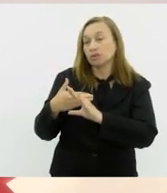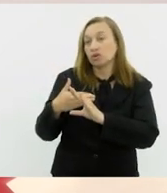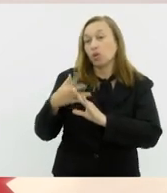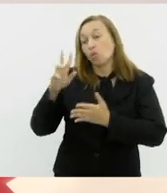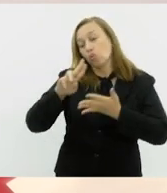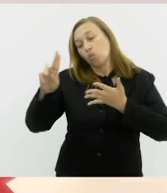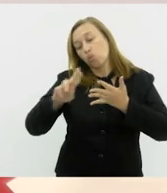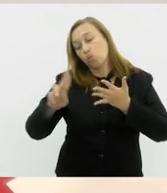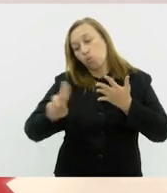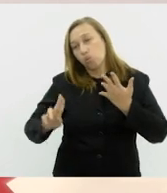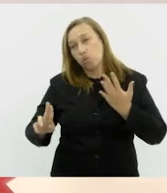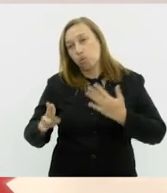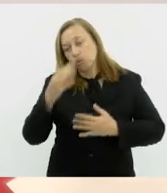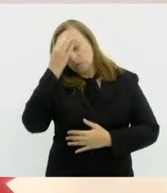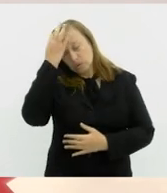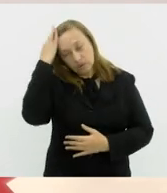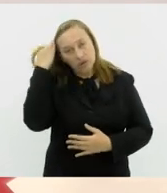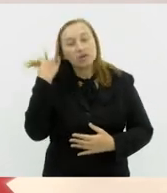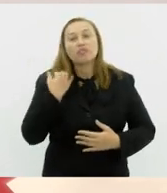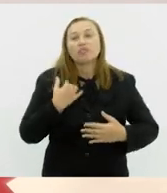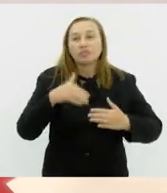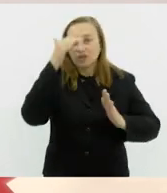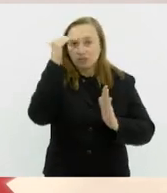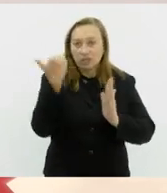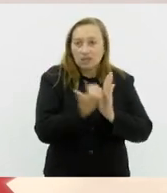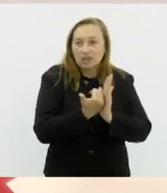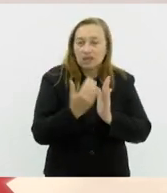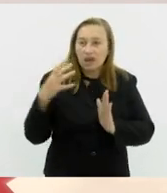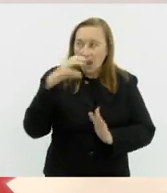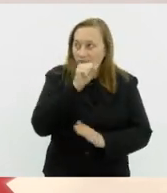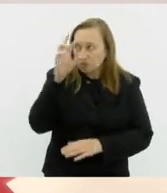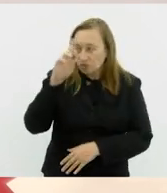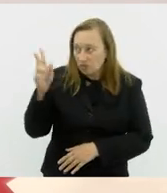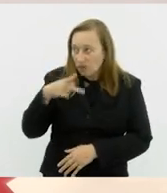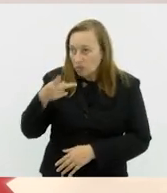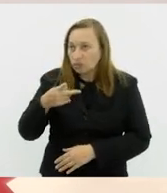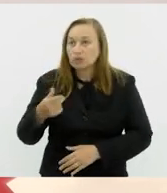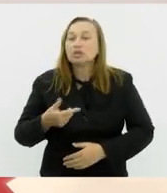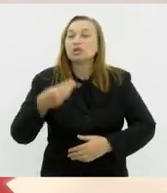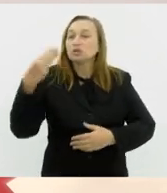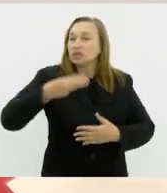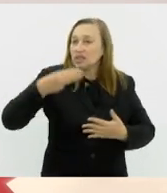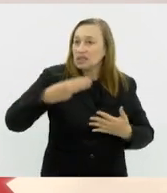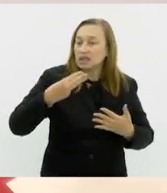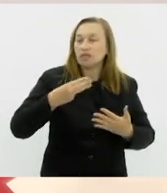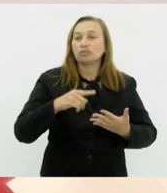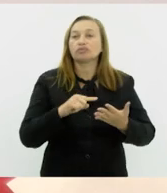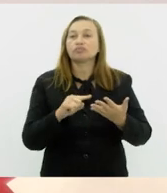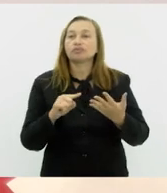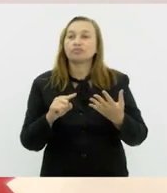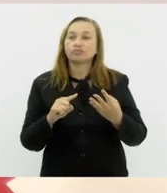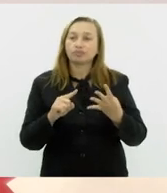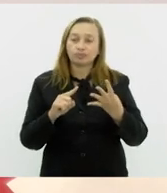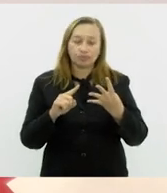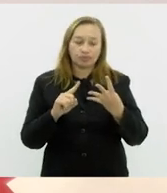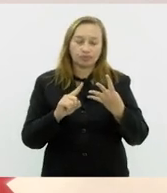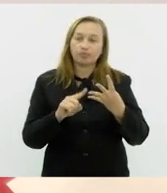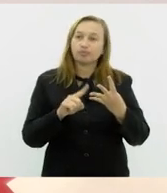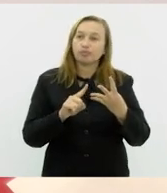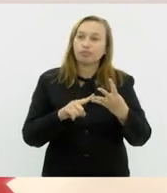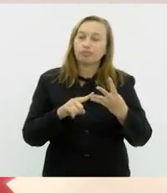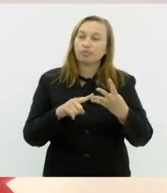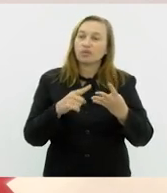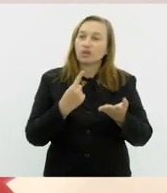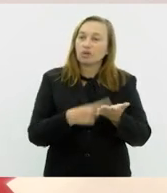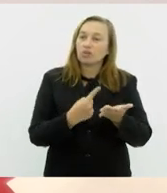nome das empresas e cumprir, então, imediatamente isso que o senhor falou. O terceiro ponto seria a gente marcar uma